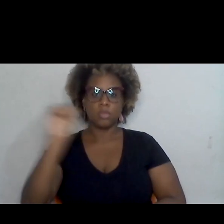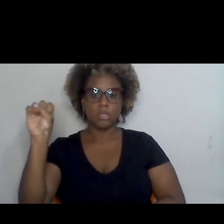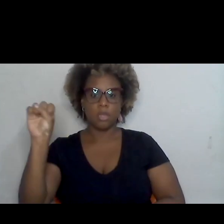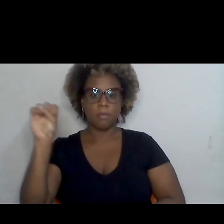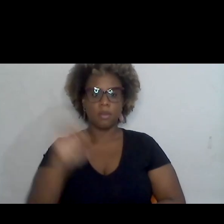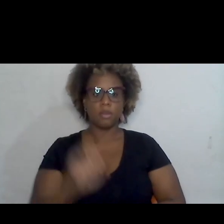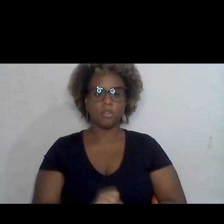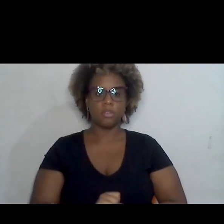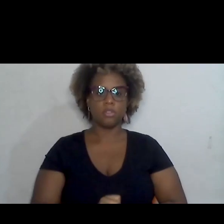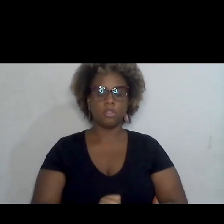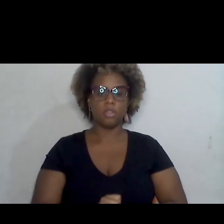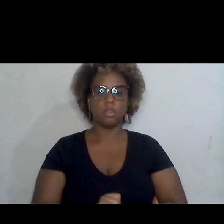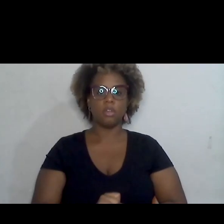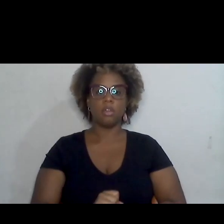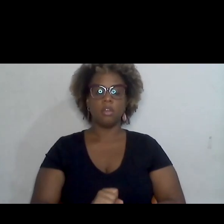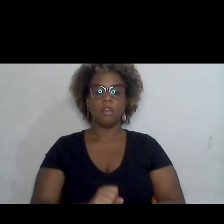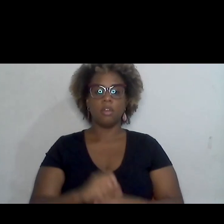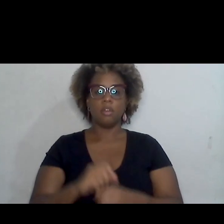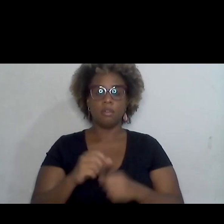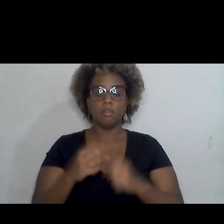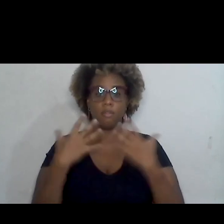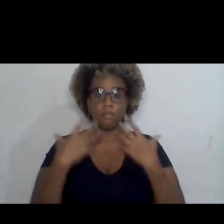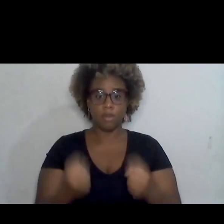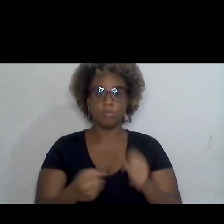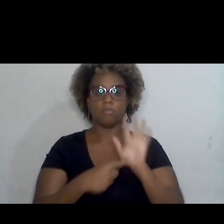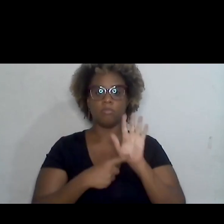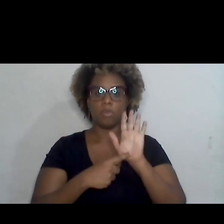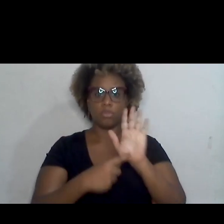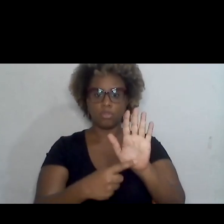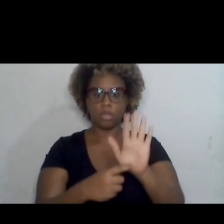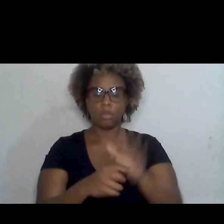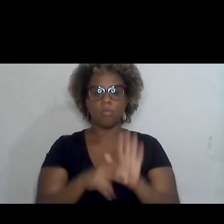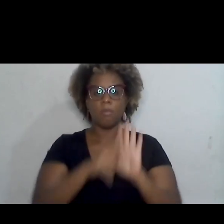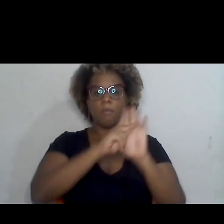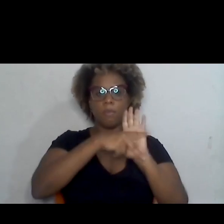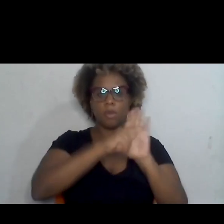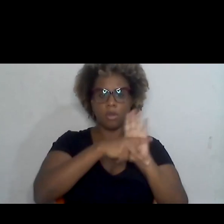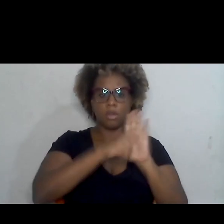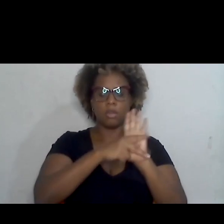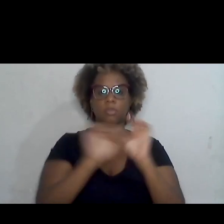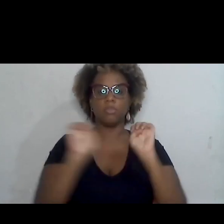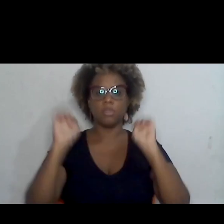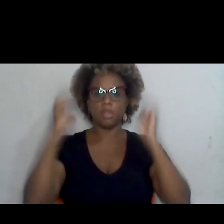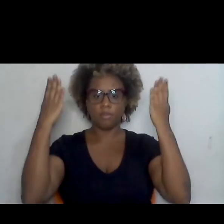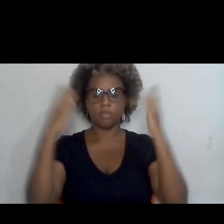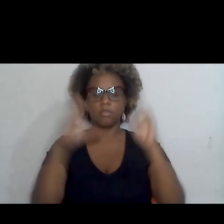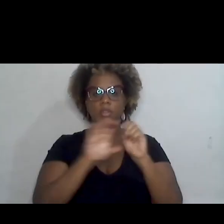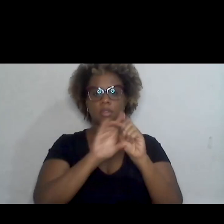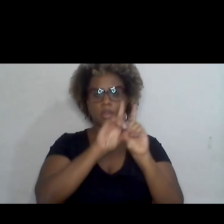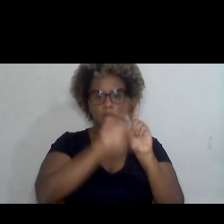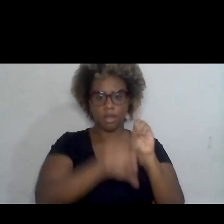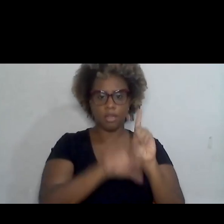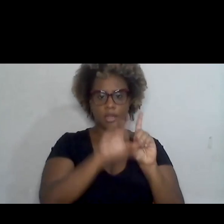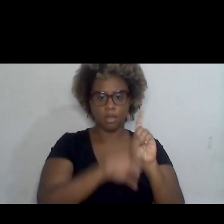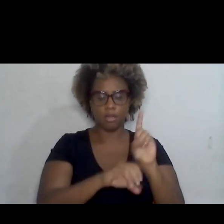a gente vai publicar o programa definitivo dos editais de eventos calendarizados. Outro grande edital, que é o edital de apoio